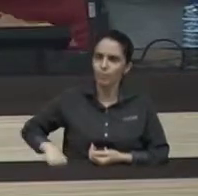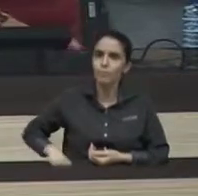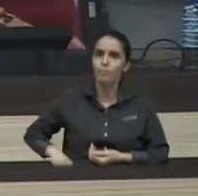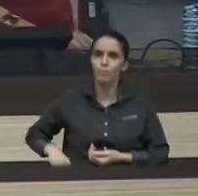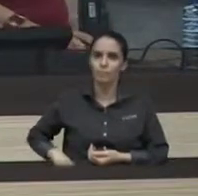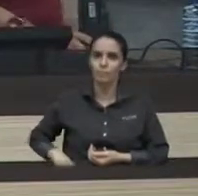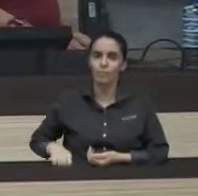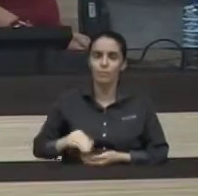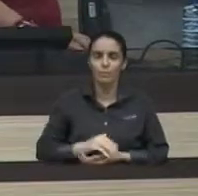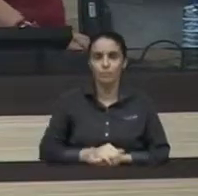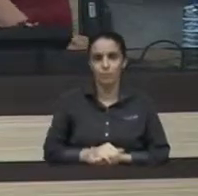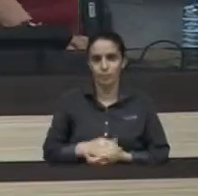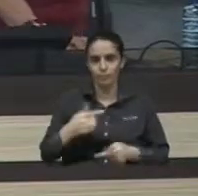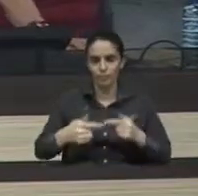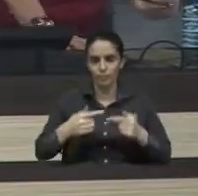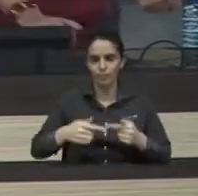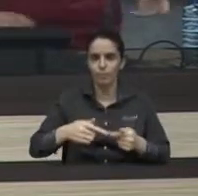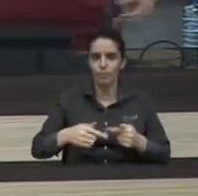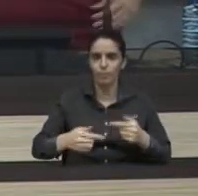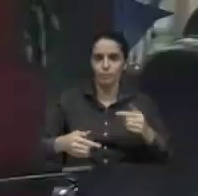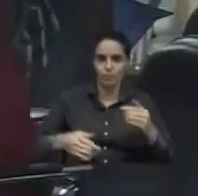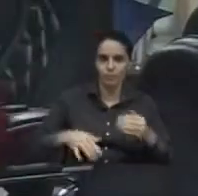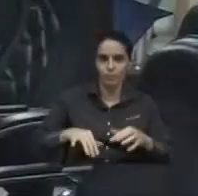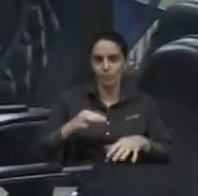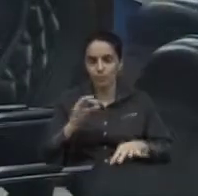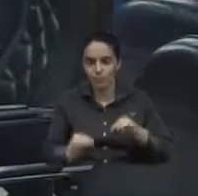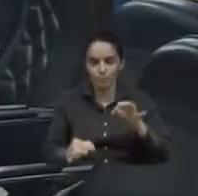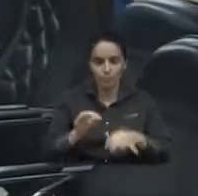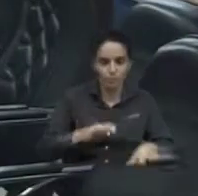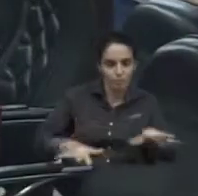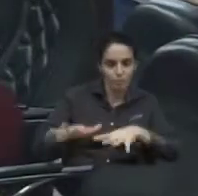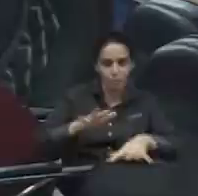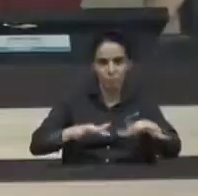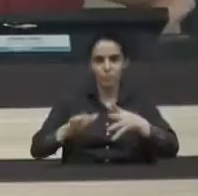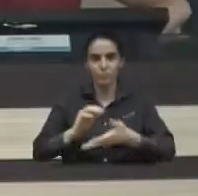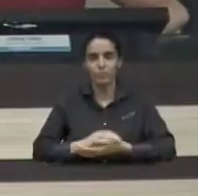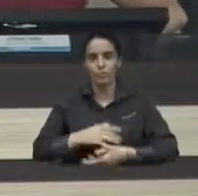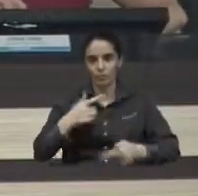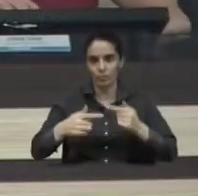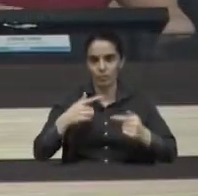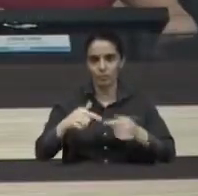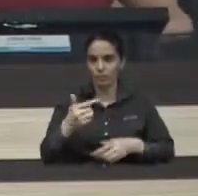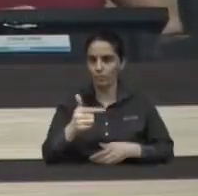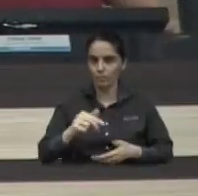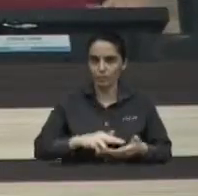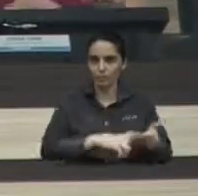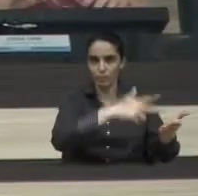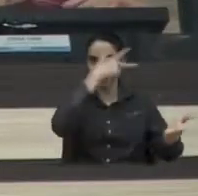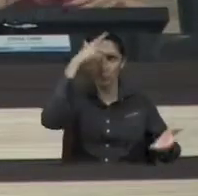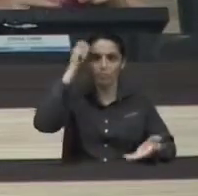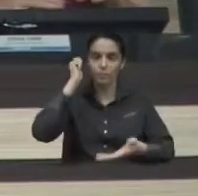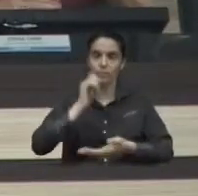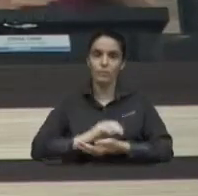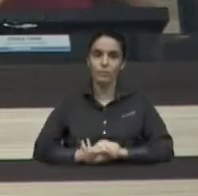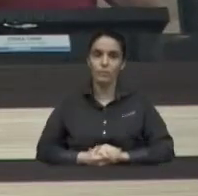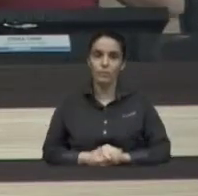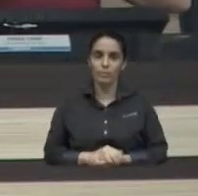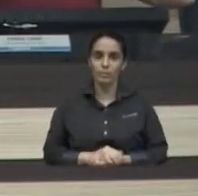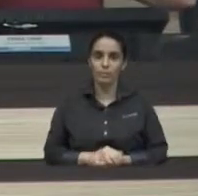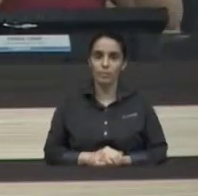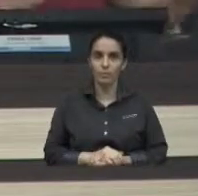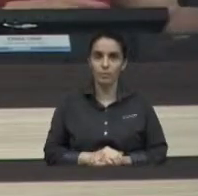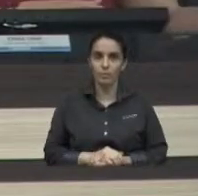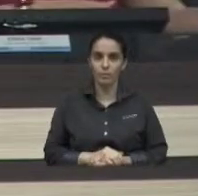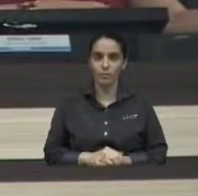instabilidade. Muito obrigado, senhor presidente. Continue a discussão. Não havendo ao executivo.